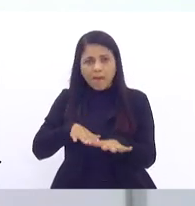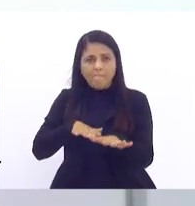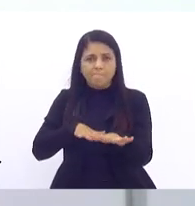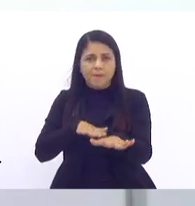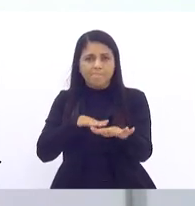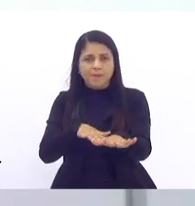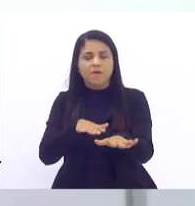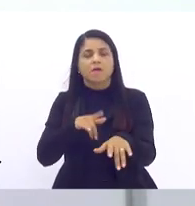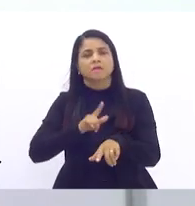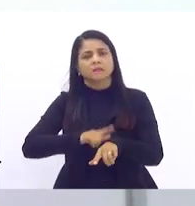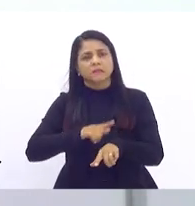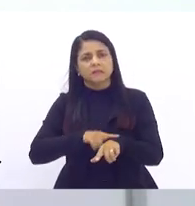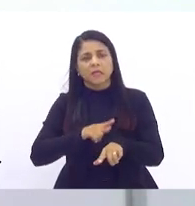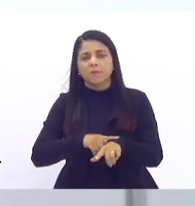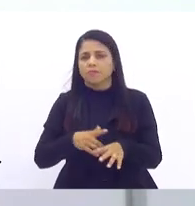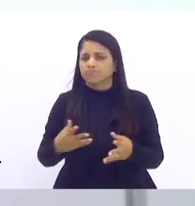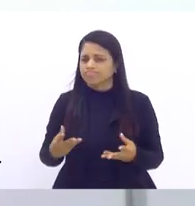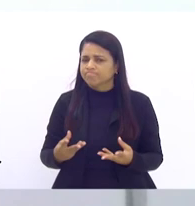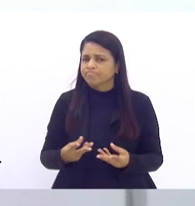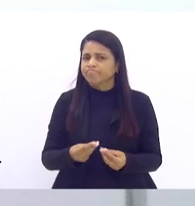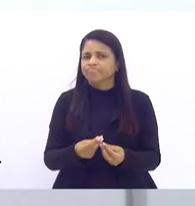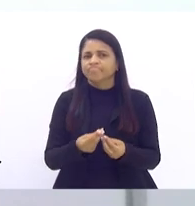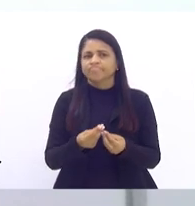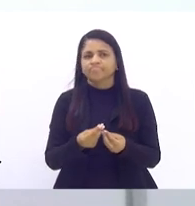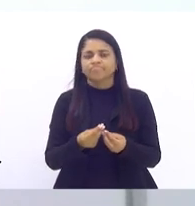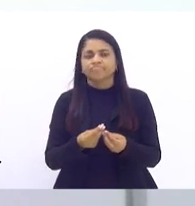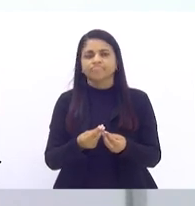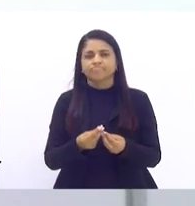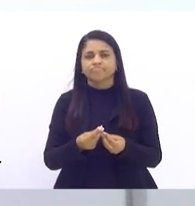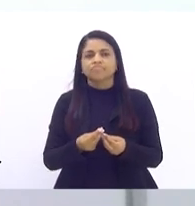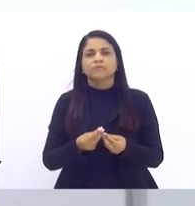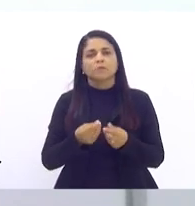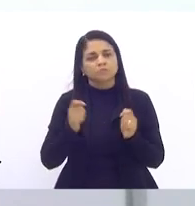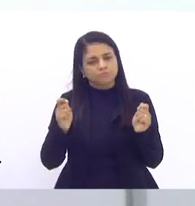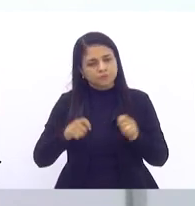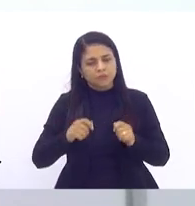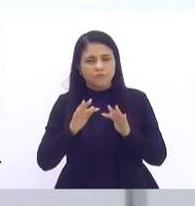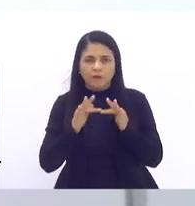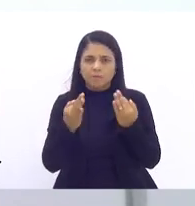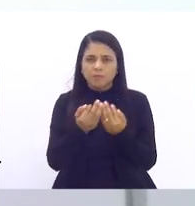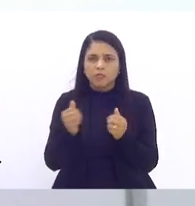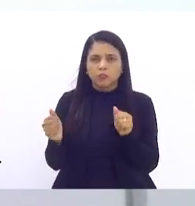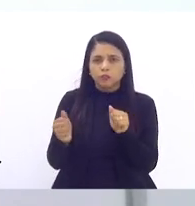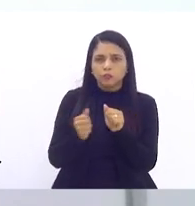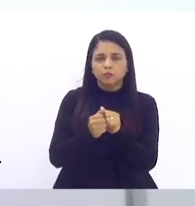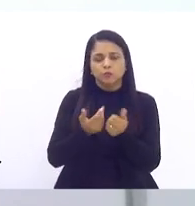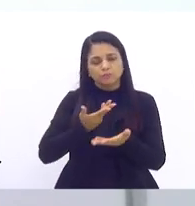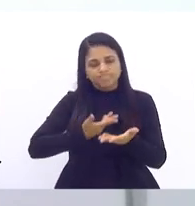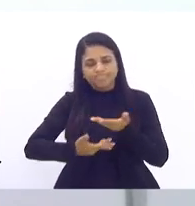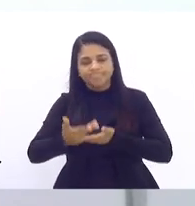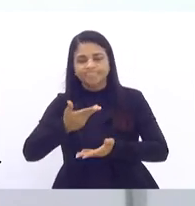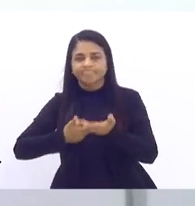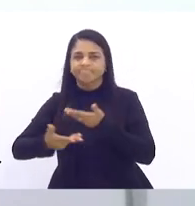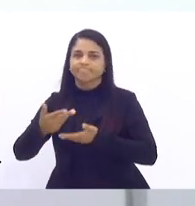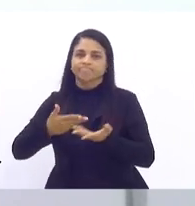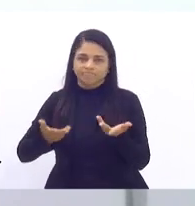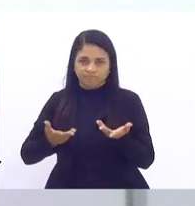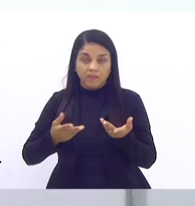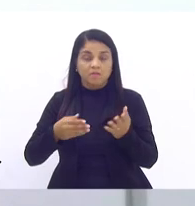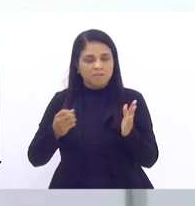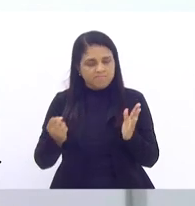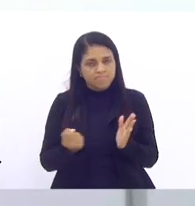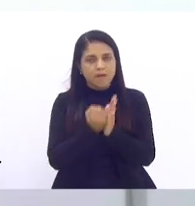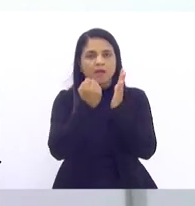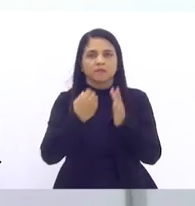precioso precioso que a gente poderia estar com a nossa família em casa então isso impacta diretamente na qualidade de vida das pessoas mas